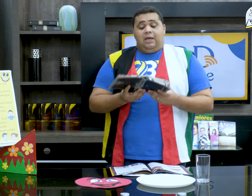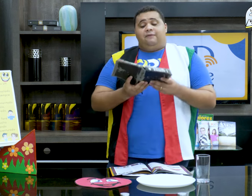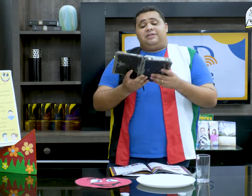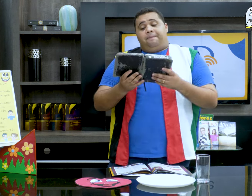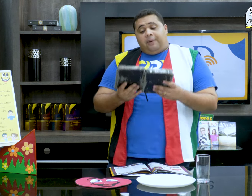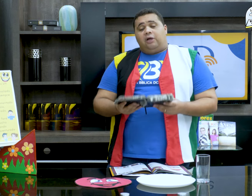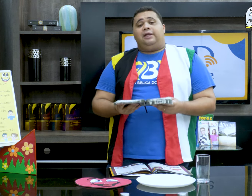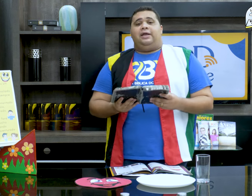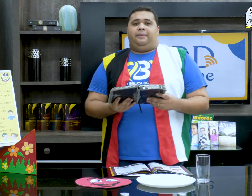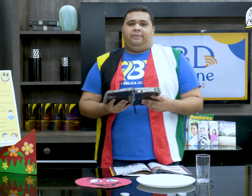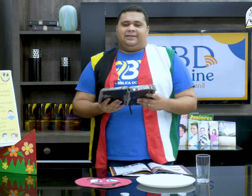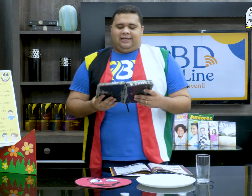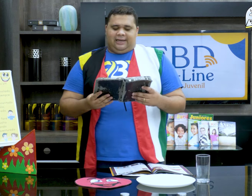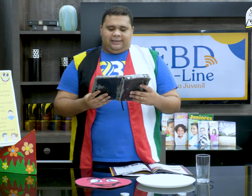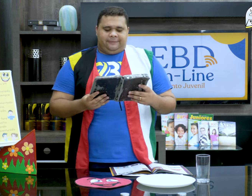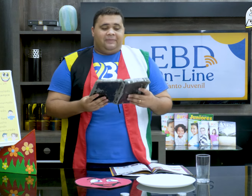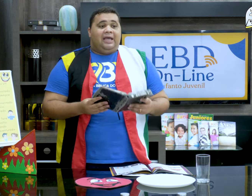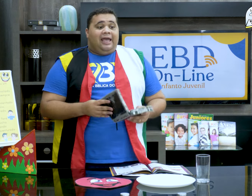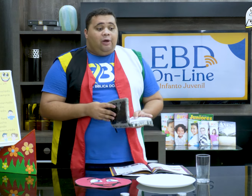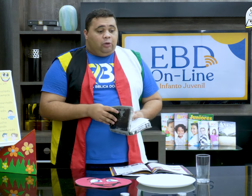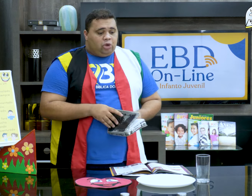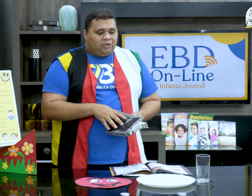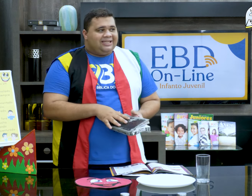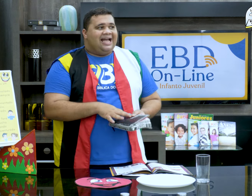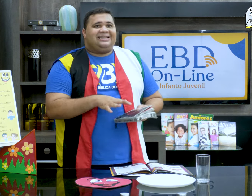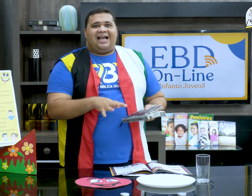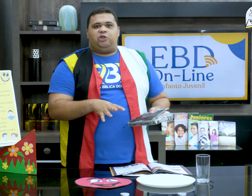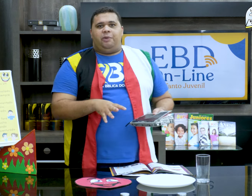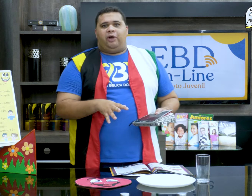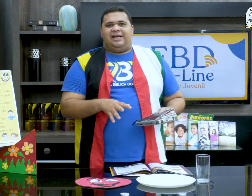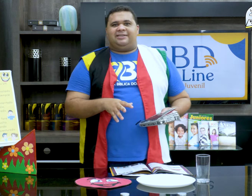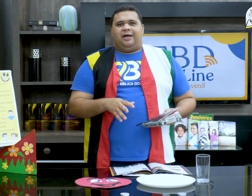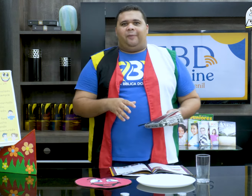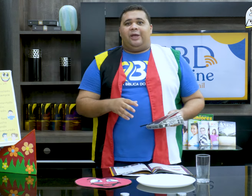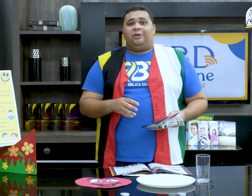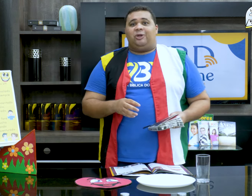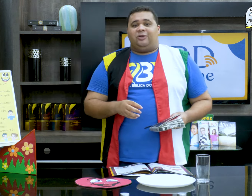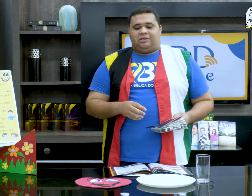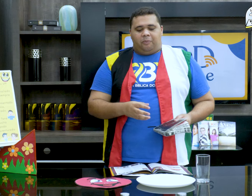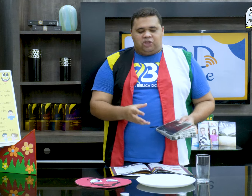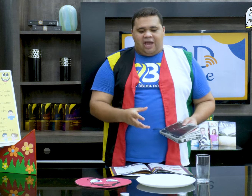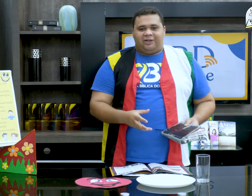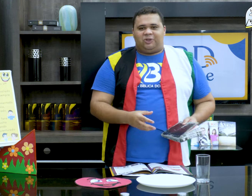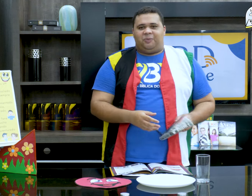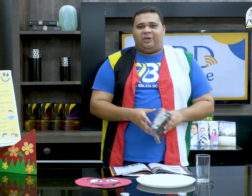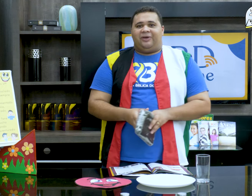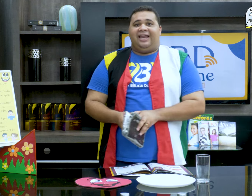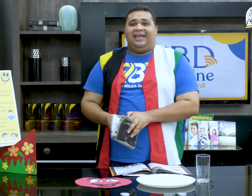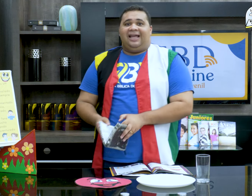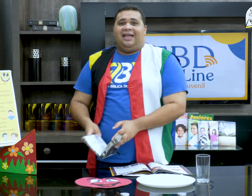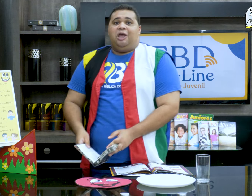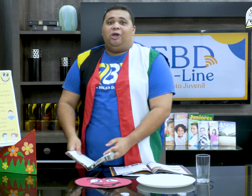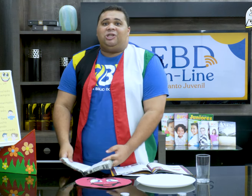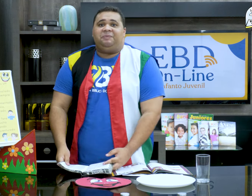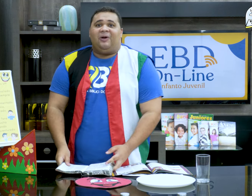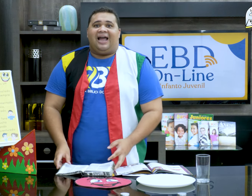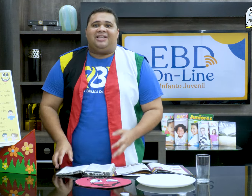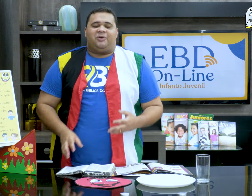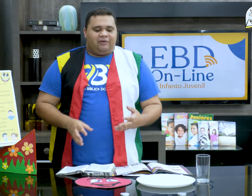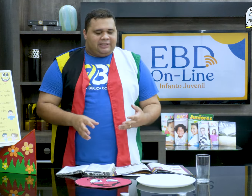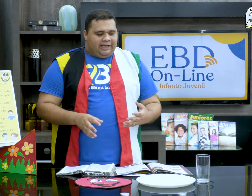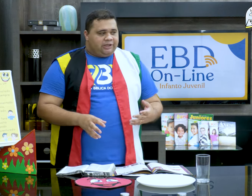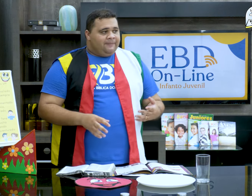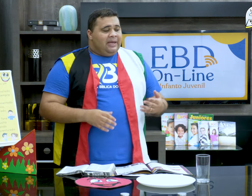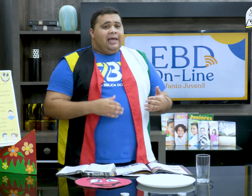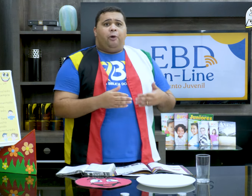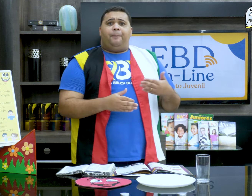Ação Você pode ler na Bíblia Sagrada eu não trouxe cartaz de memória em Ação eu trouxe objetos porque eu queria explorar